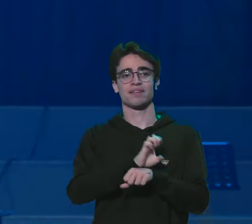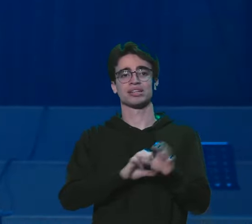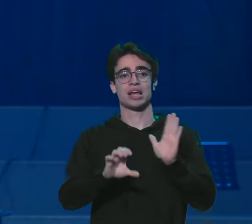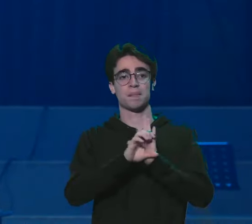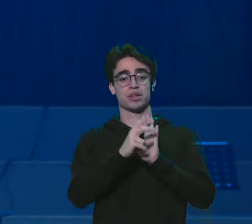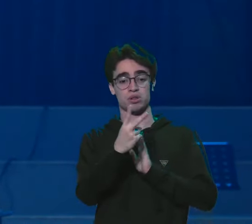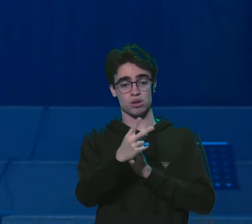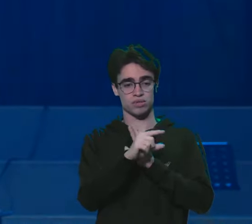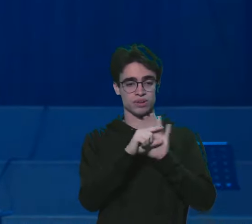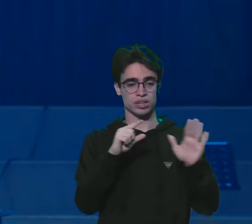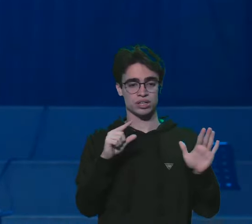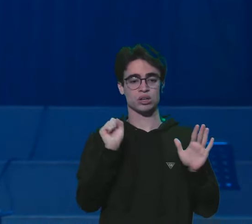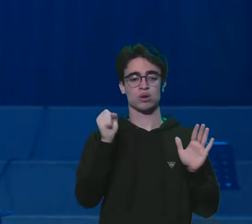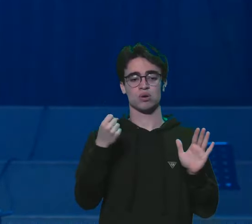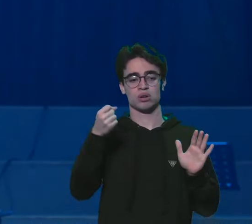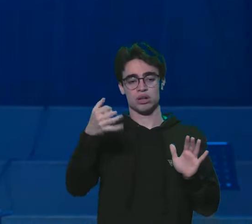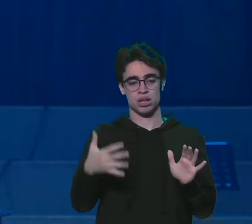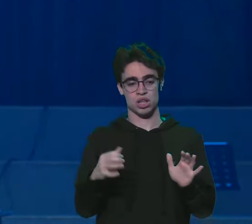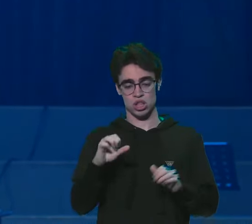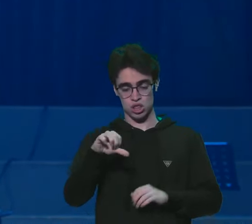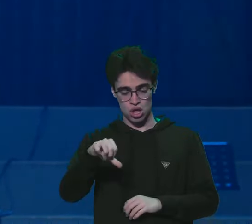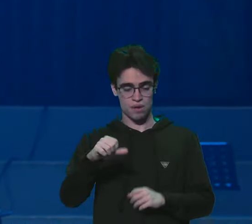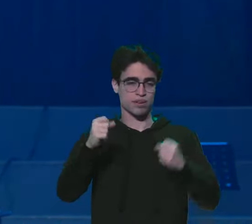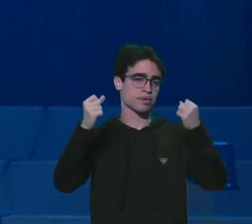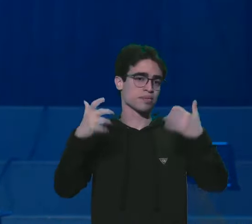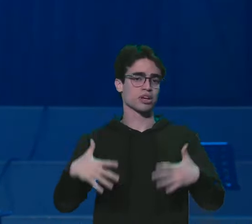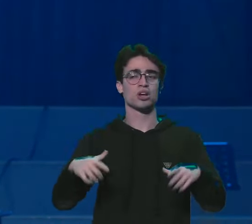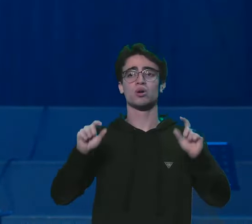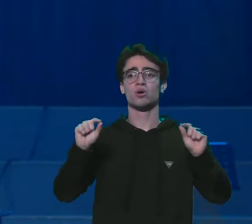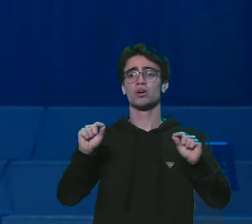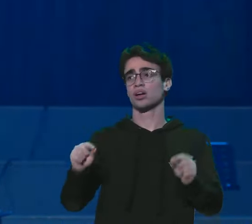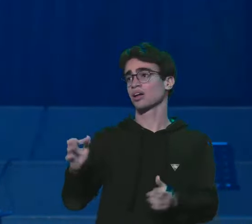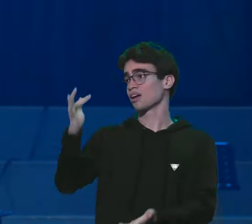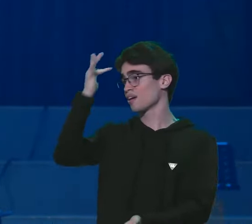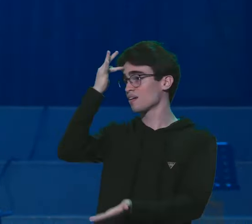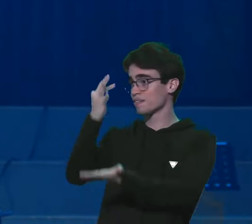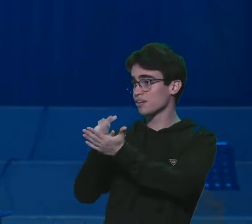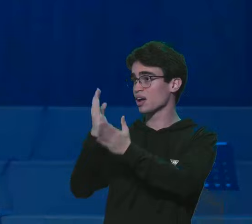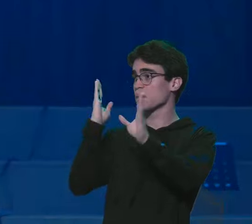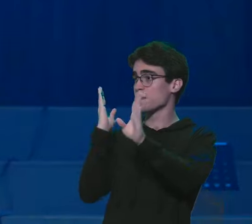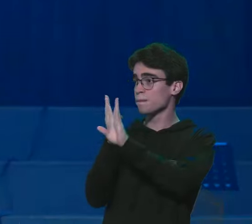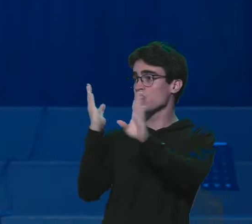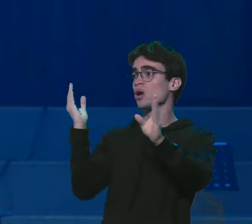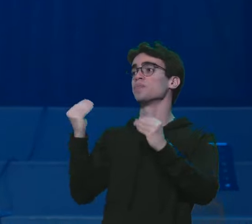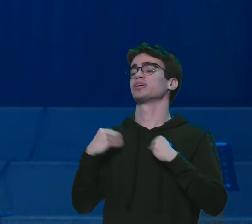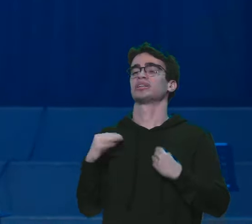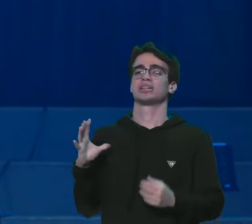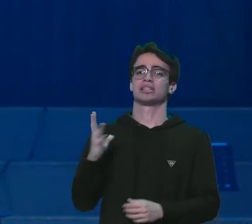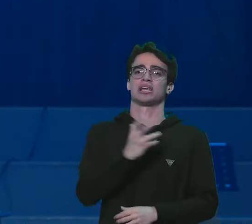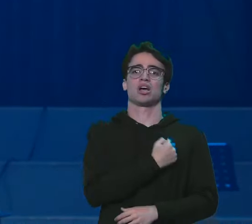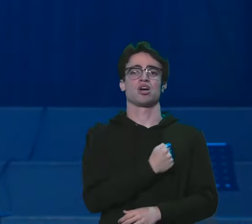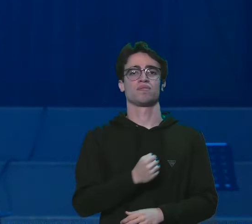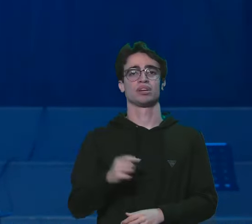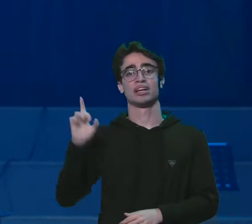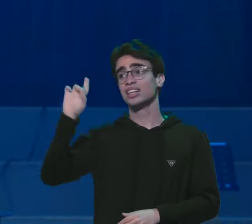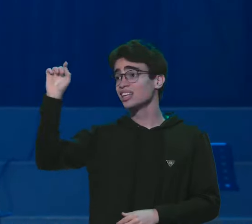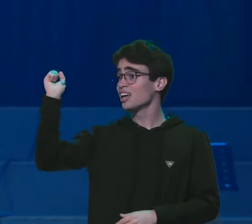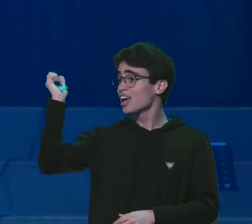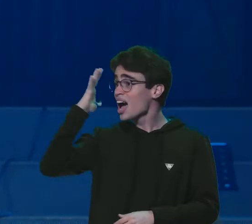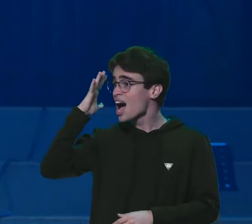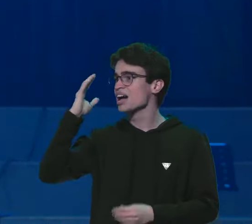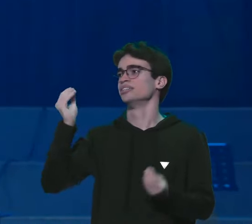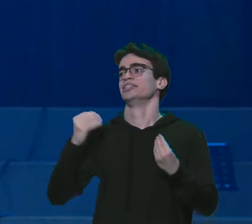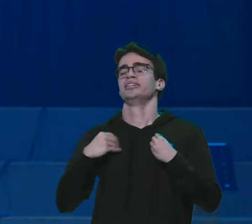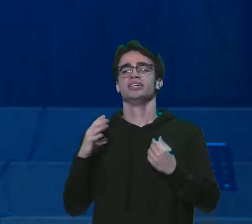9 diz que, pois pela fé nós somos salvos, pela graça de Deus nós somos salvos. E